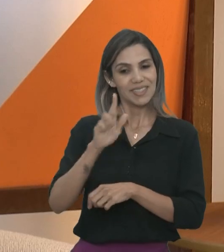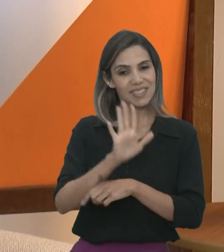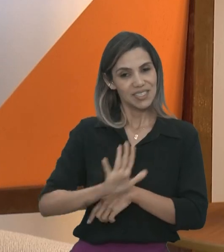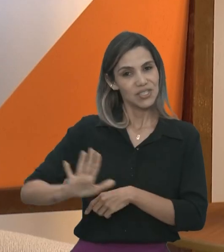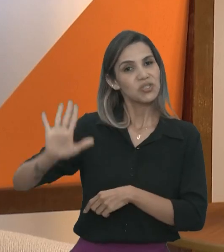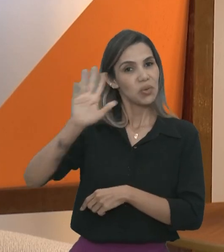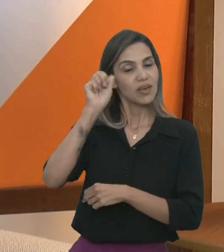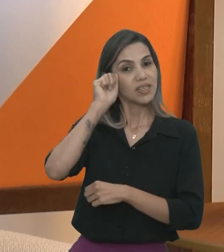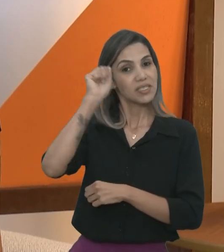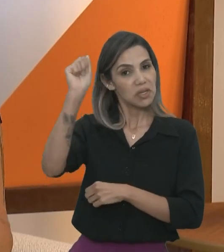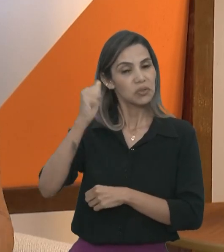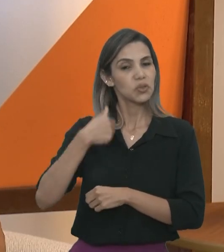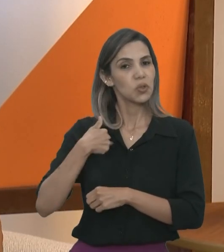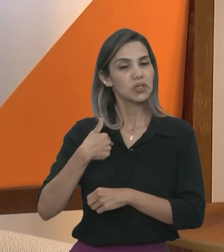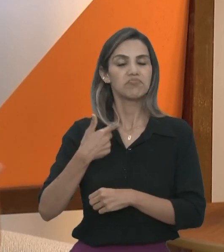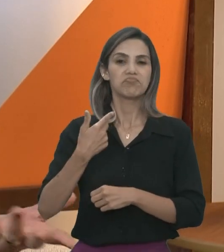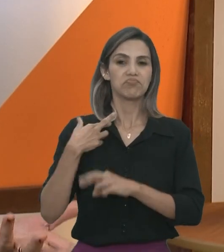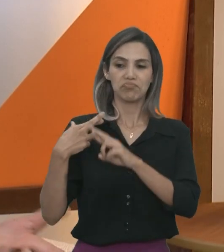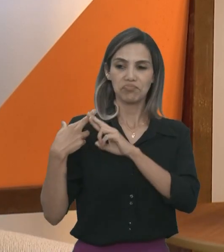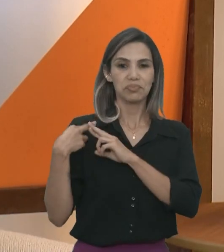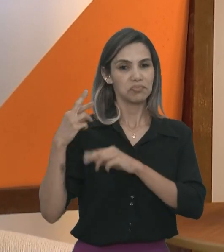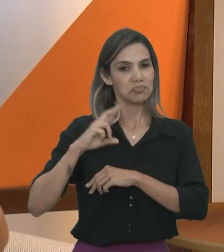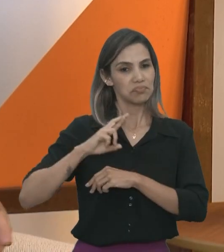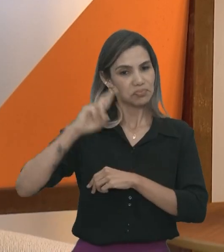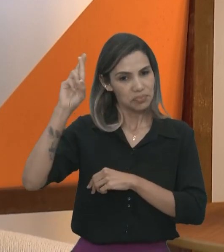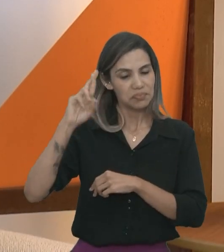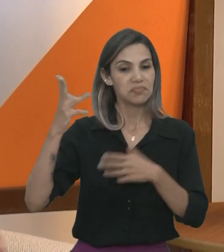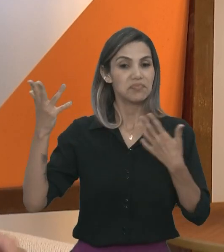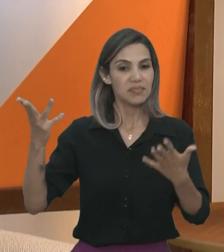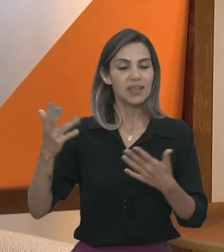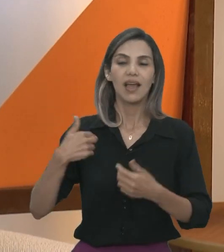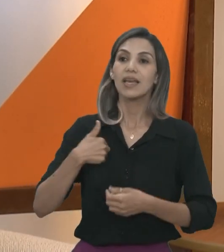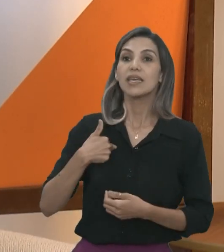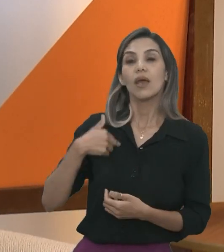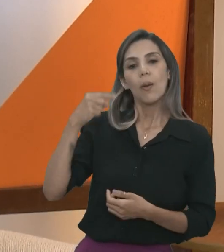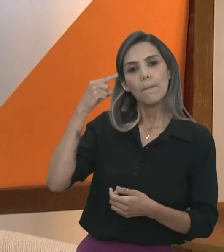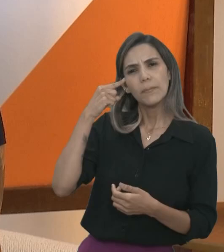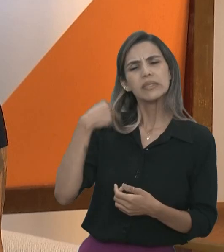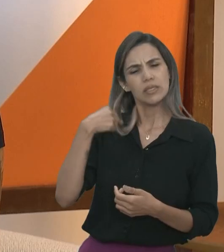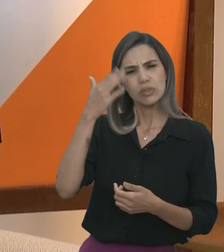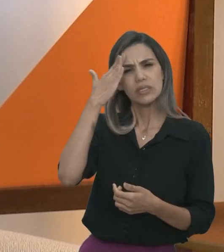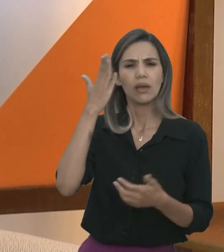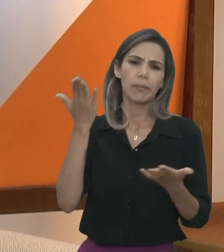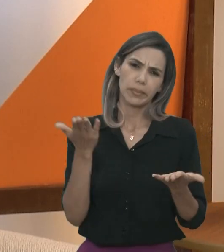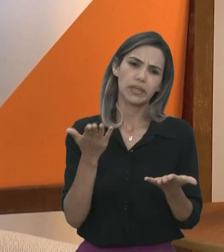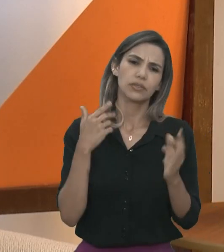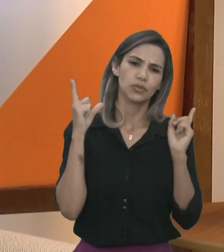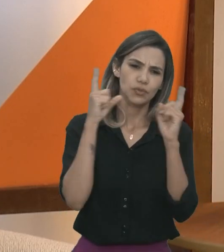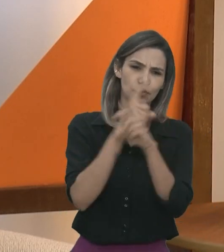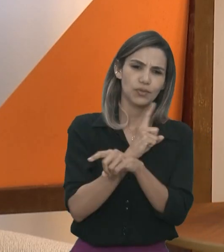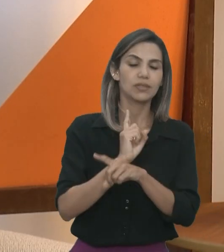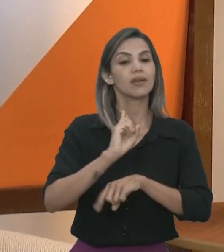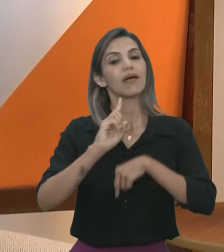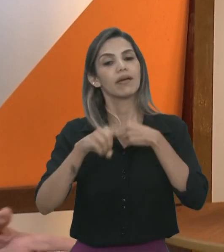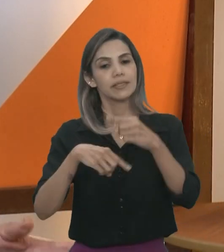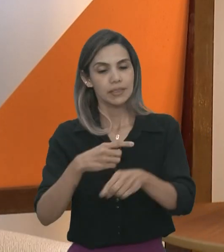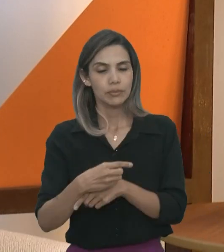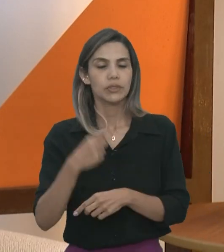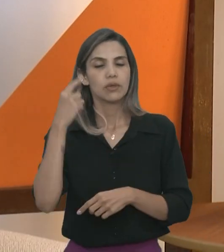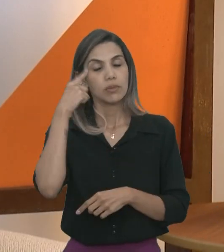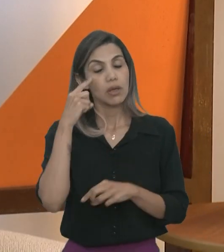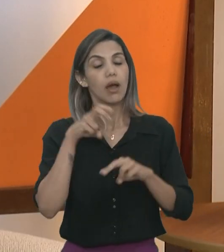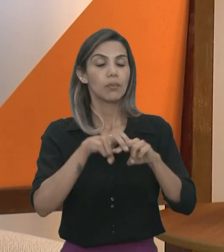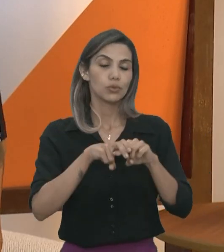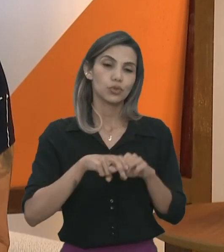né? E a gente, às vezes, faz as coisas sem saber, né, que você é primeiro. Eu sabia que era muito difícil fazer, aí depois que eu entendi que é porque era o primeiro.